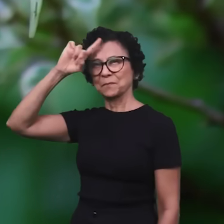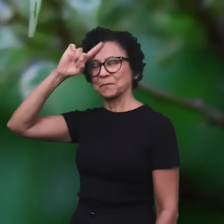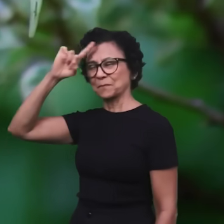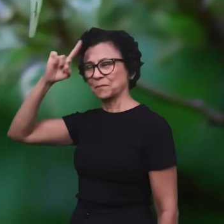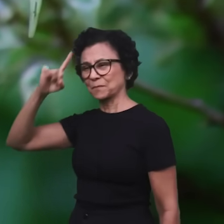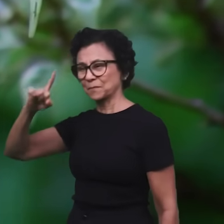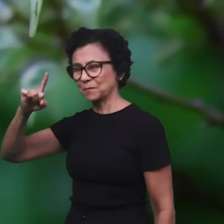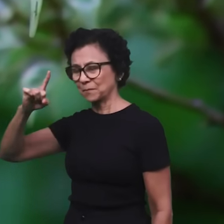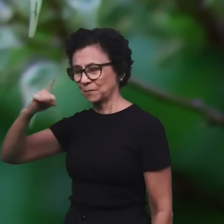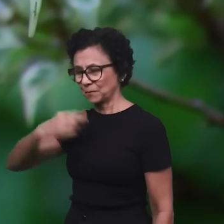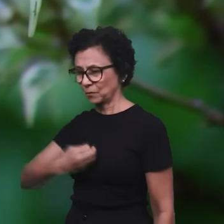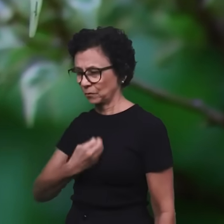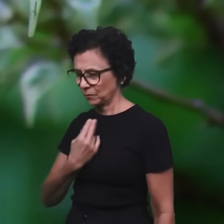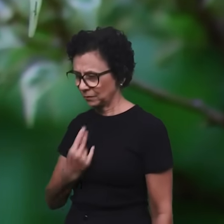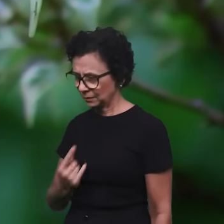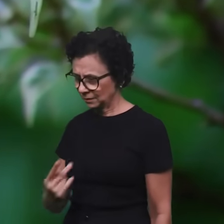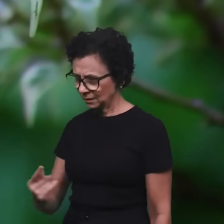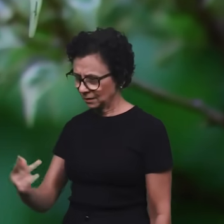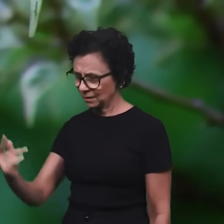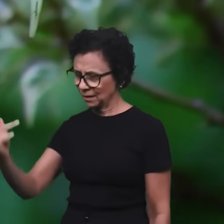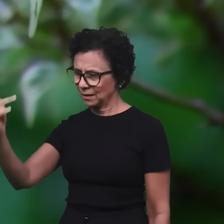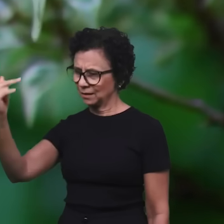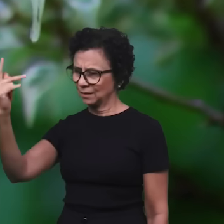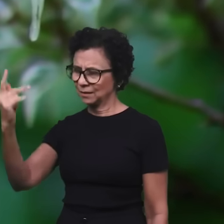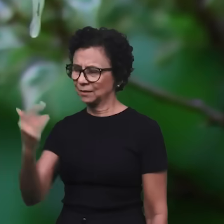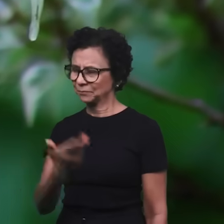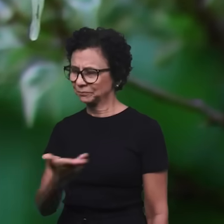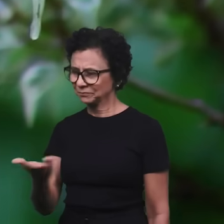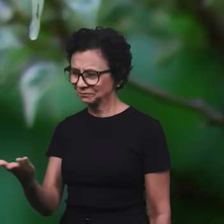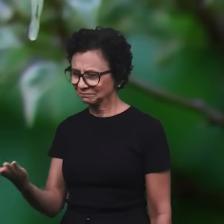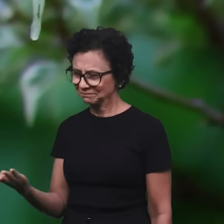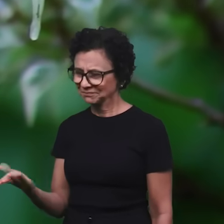ordena a vida para sempre,